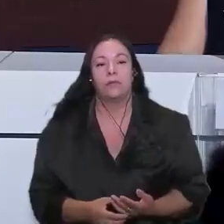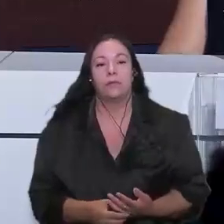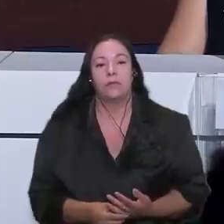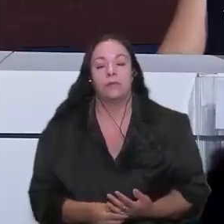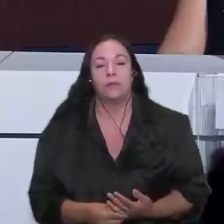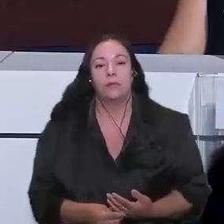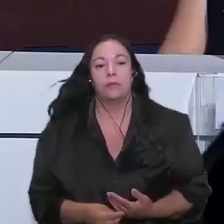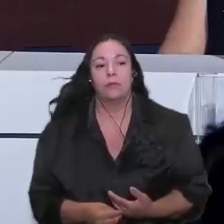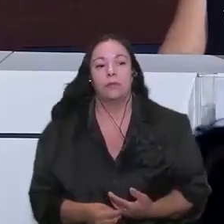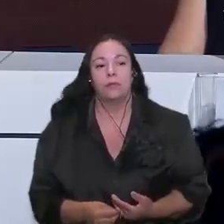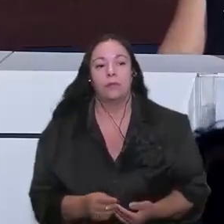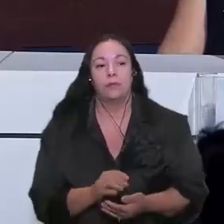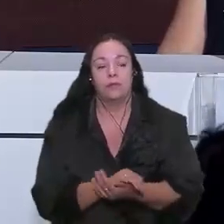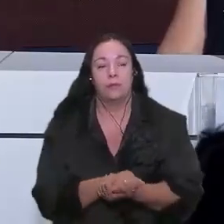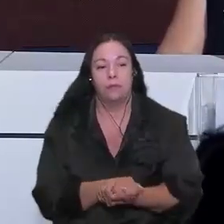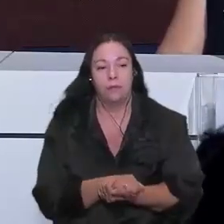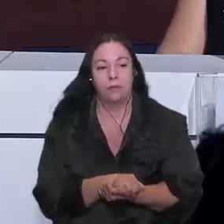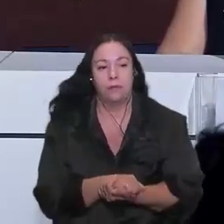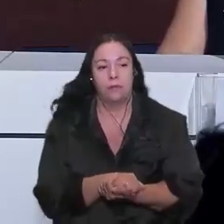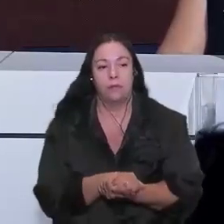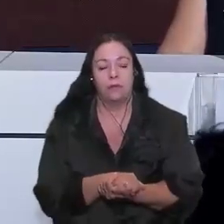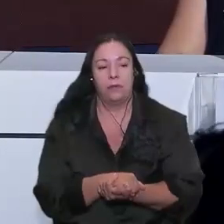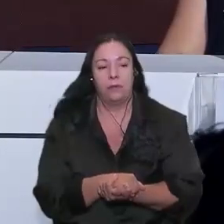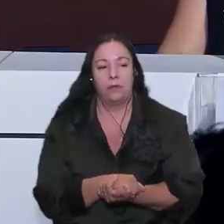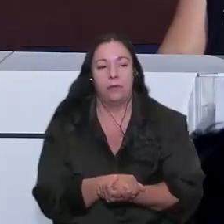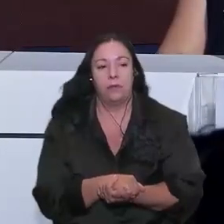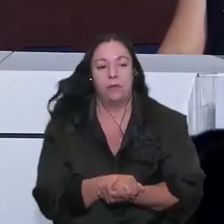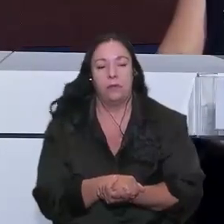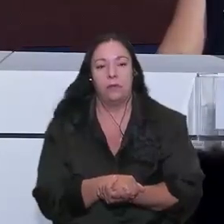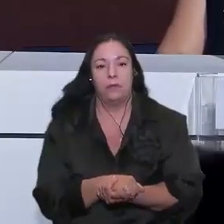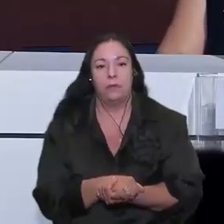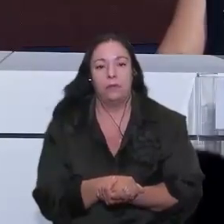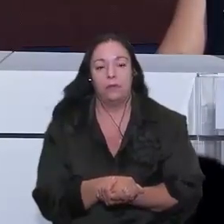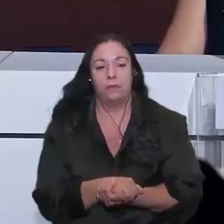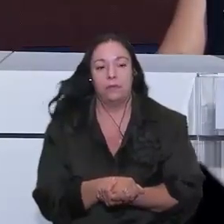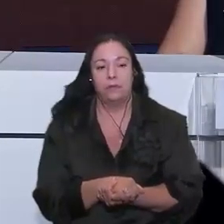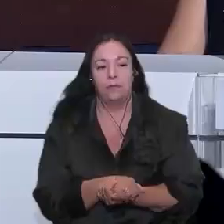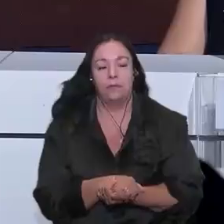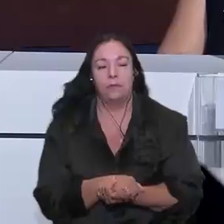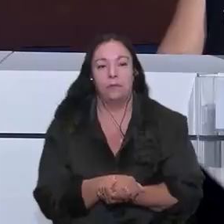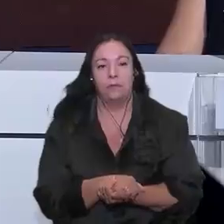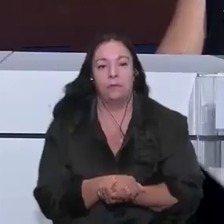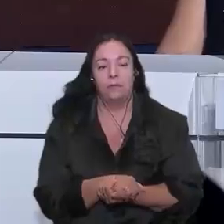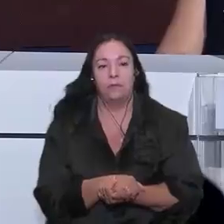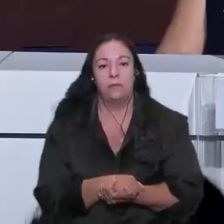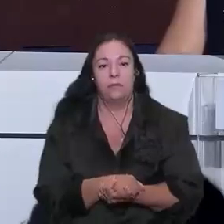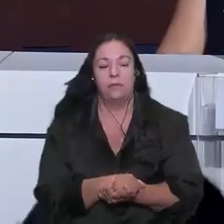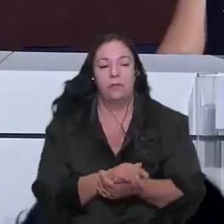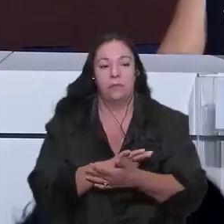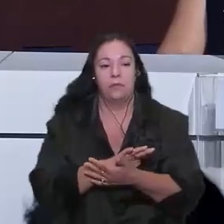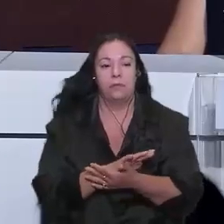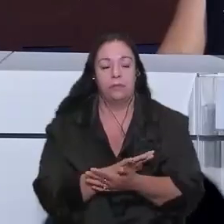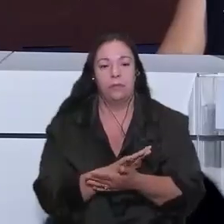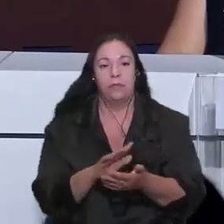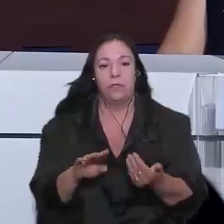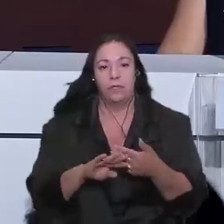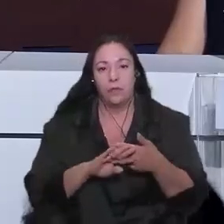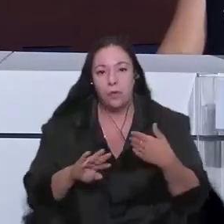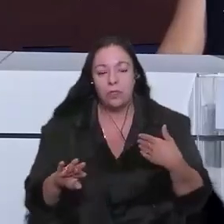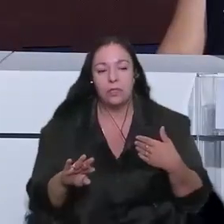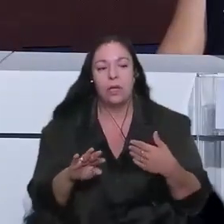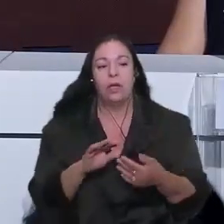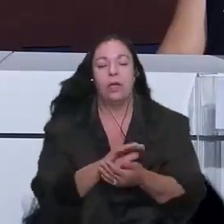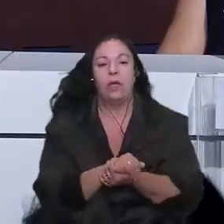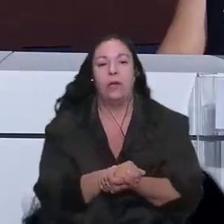certa dimensão mais feroz, predatória, de exclusão, de competição,